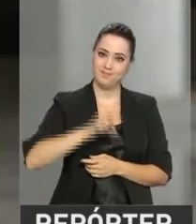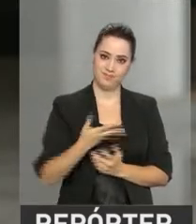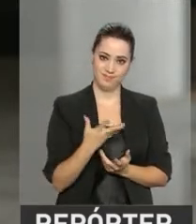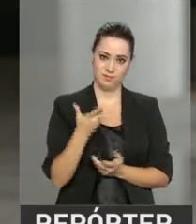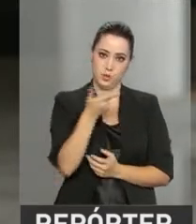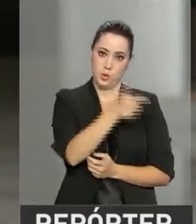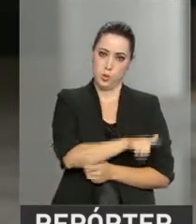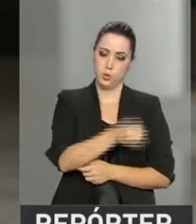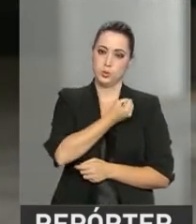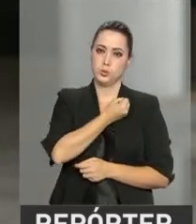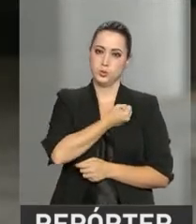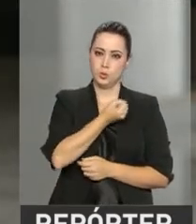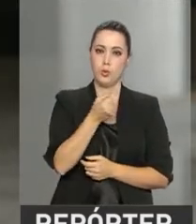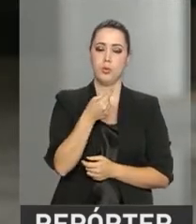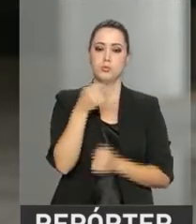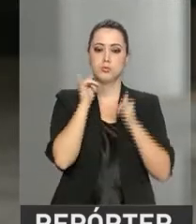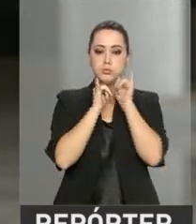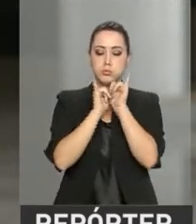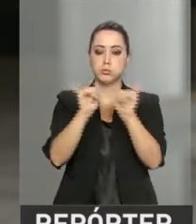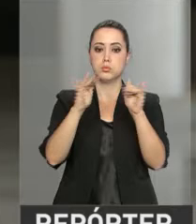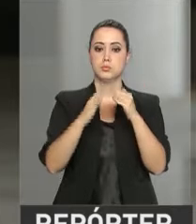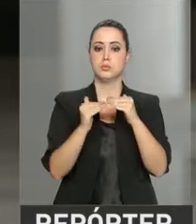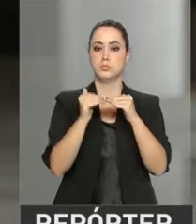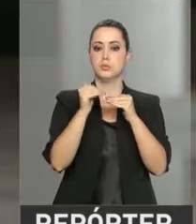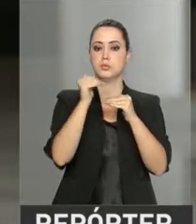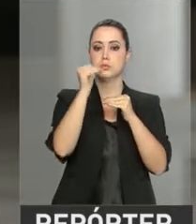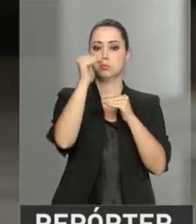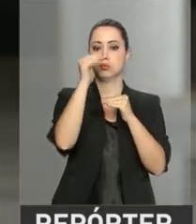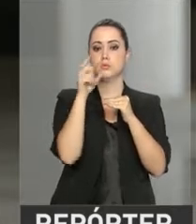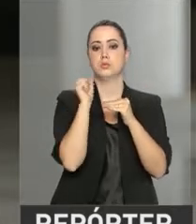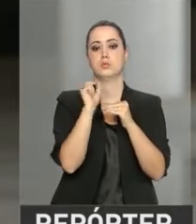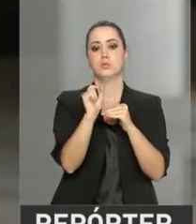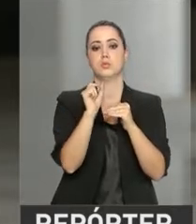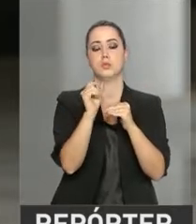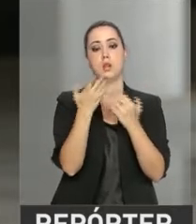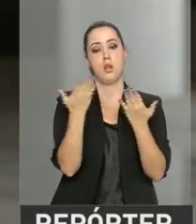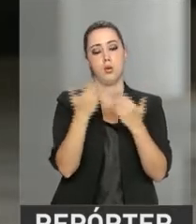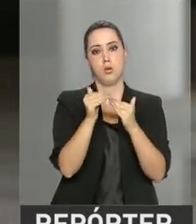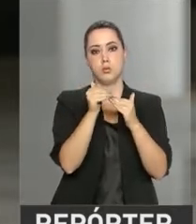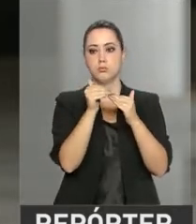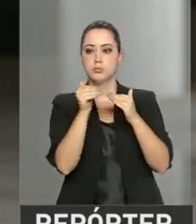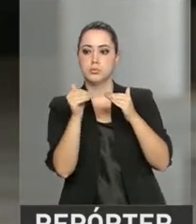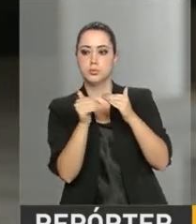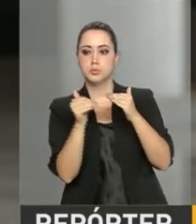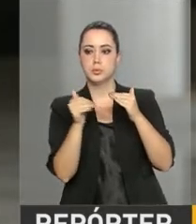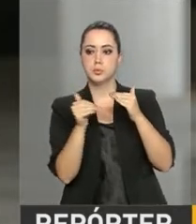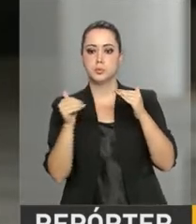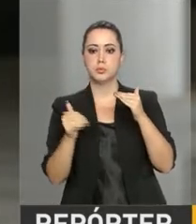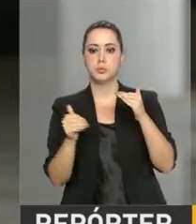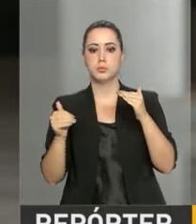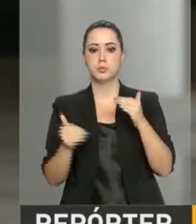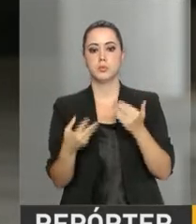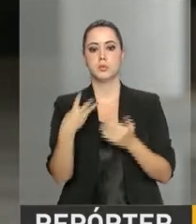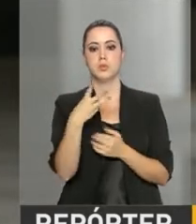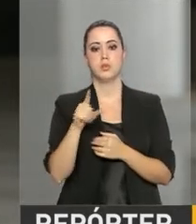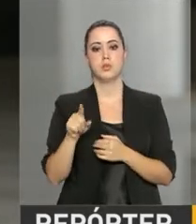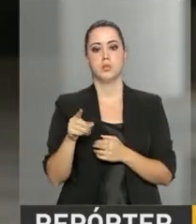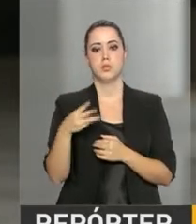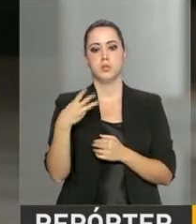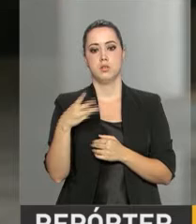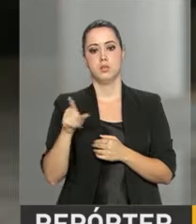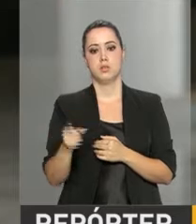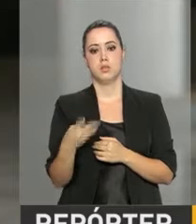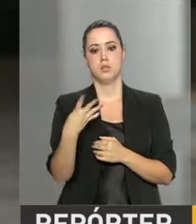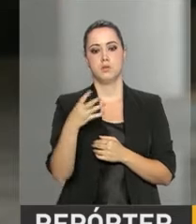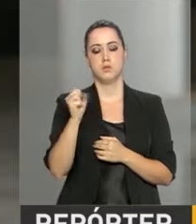divulgado foi o do crescimento da economia nacional ele deve ficar em uma queda de 3,48 por cento neste ano e um crescimento